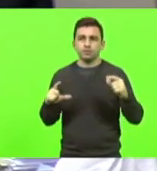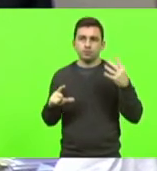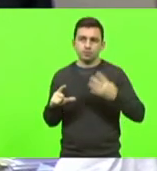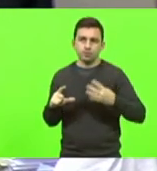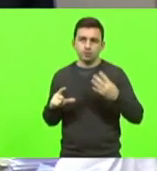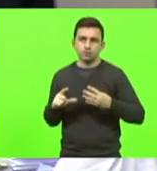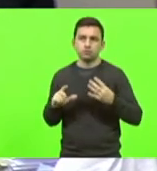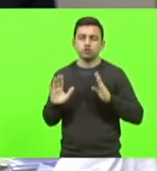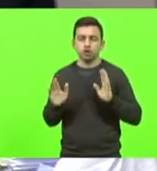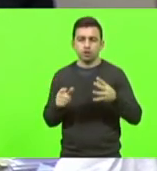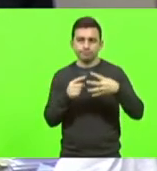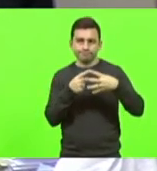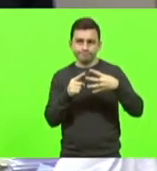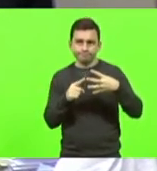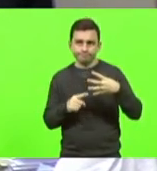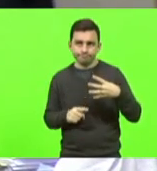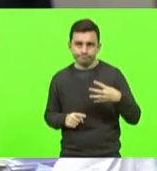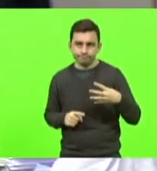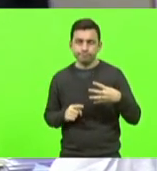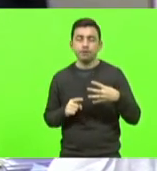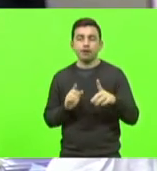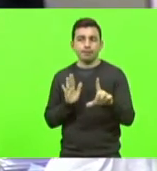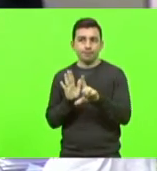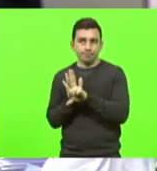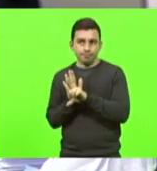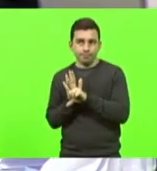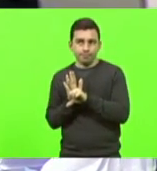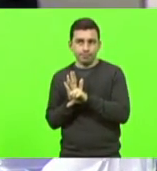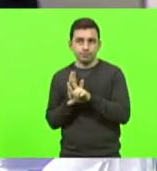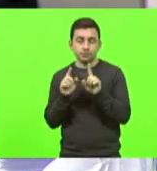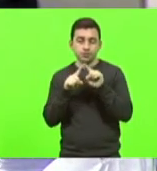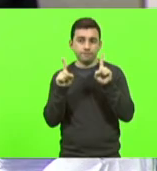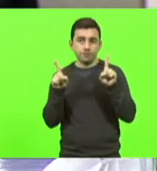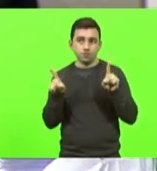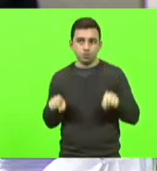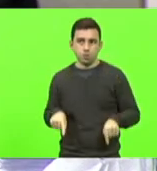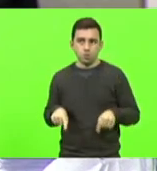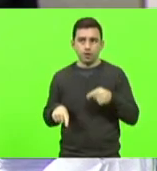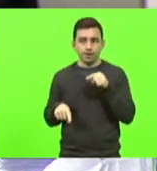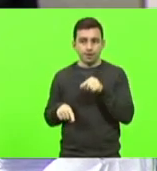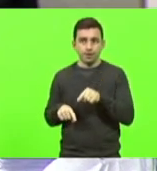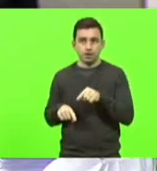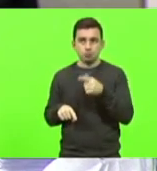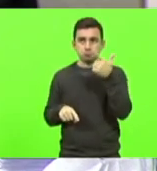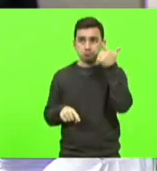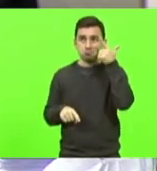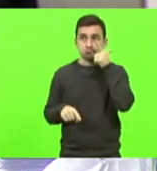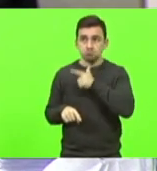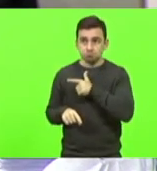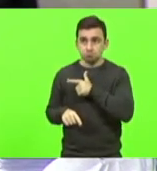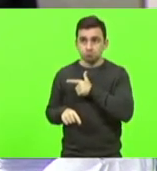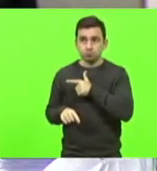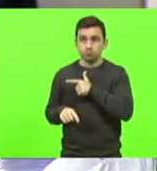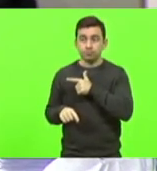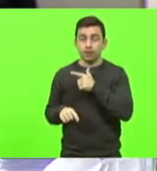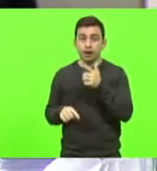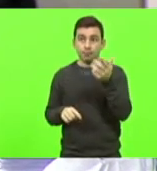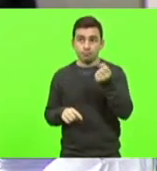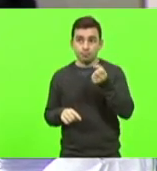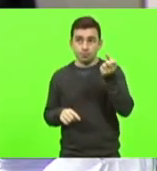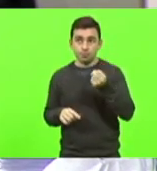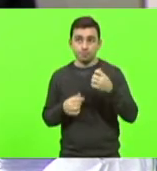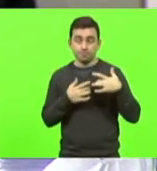observados os critérios a serem estabelecidos em lei o servidor titular de cargo efetivo que tenha completado as exigências para aposentadoria